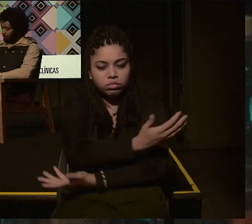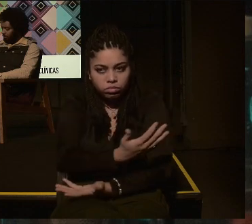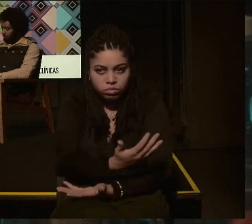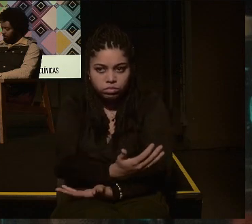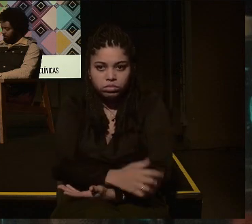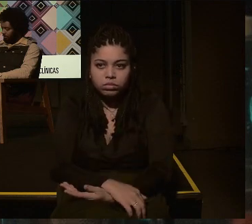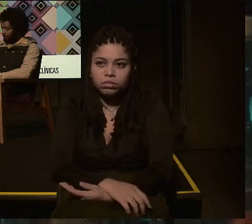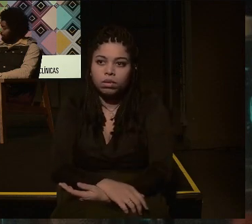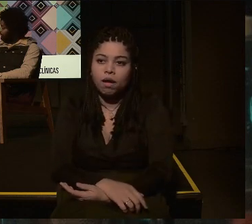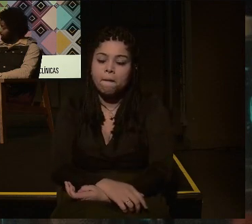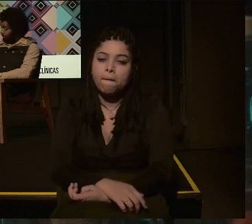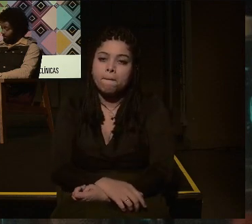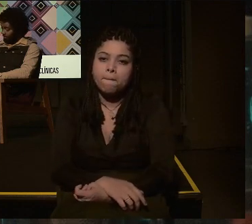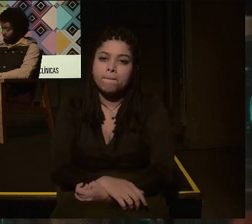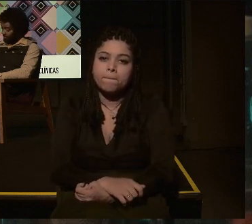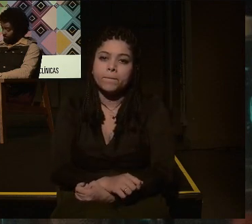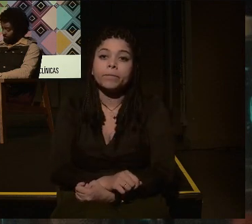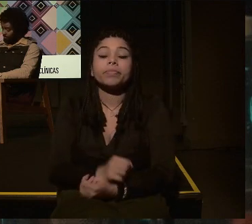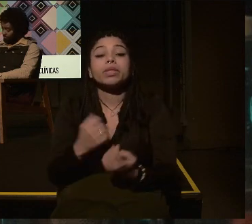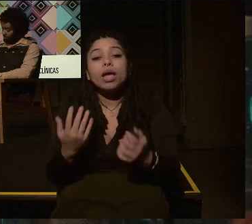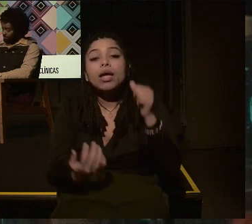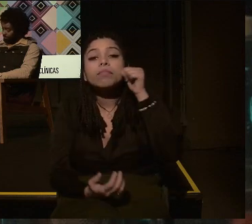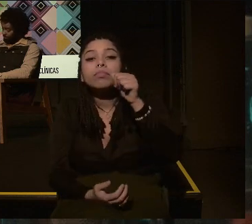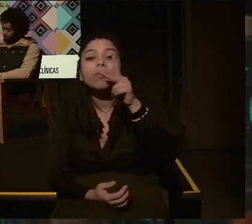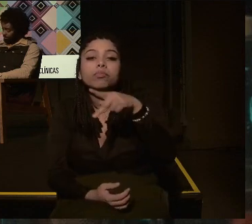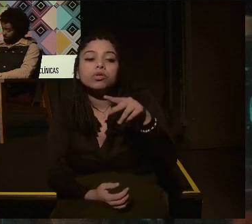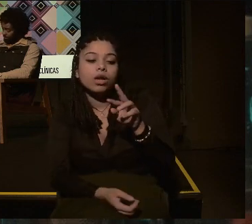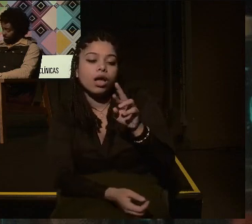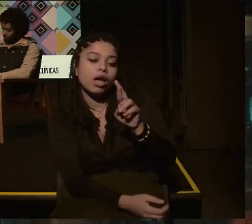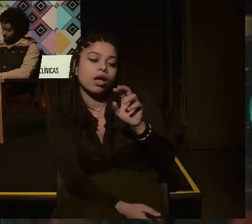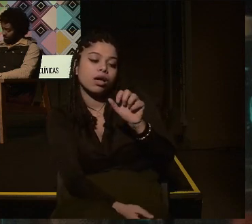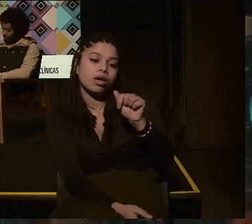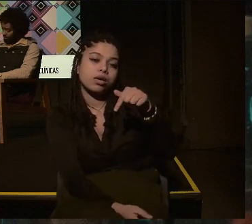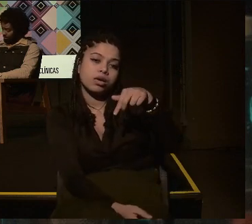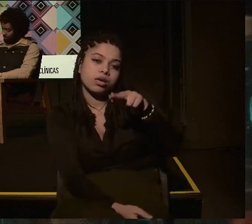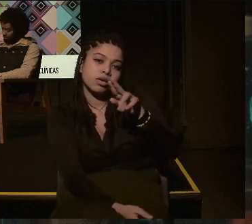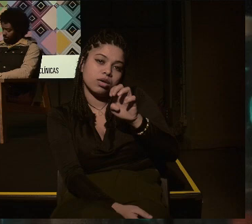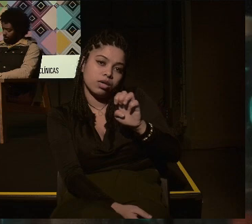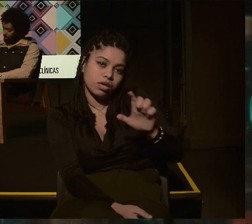Então, quando a professora Raquel Gouveia vai questionar